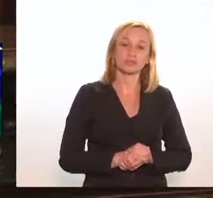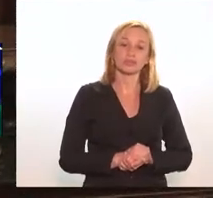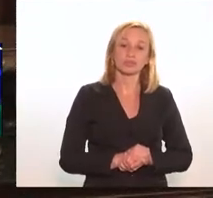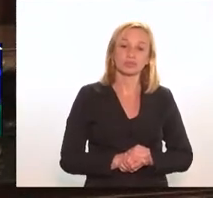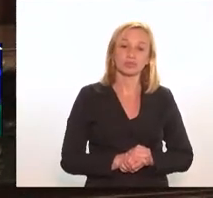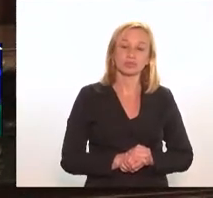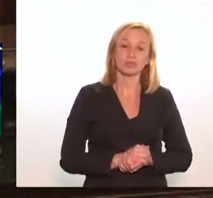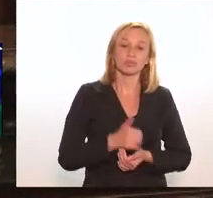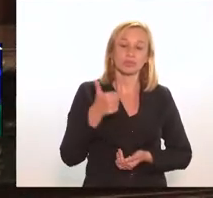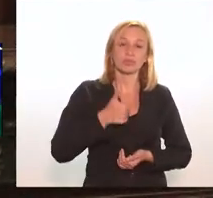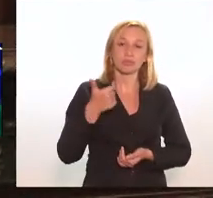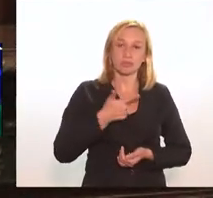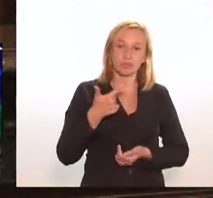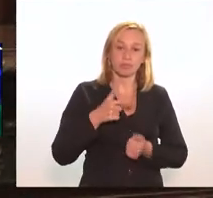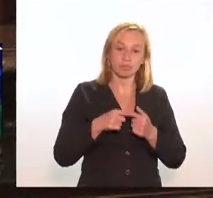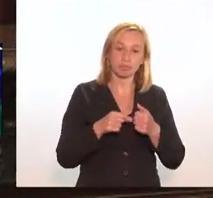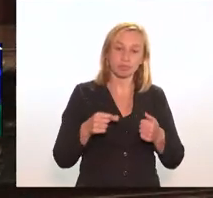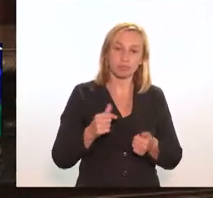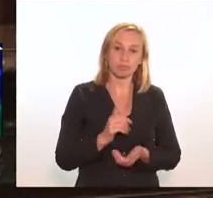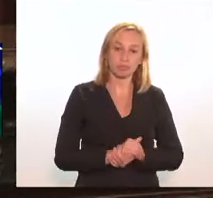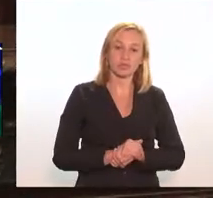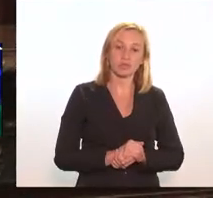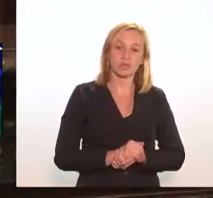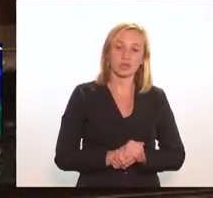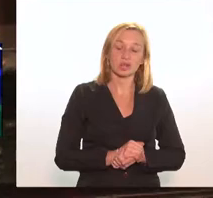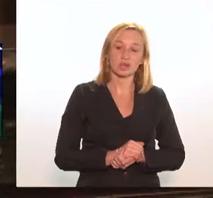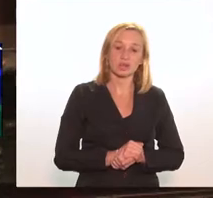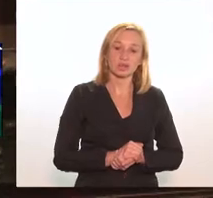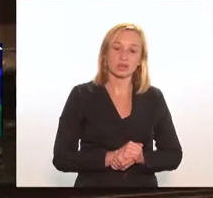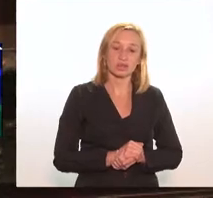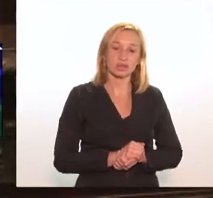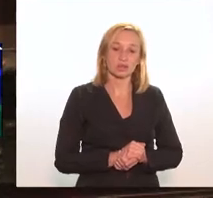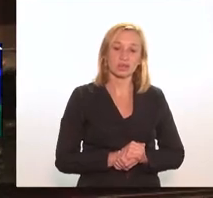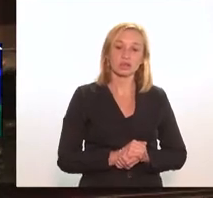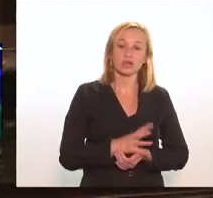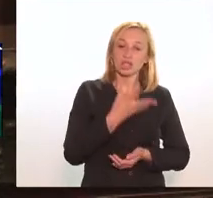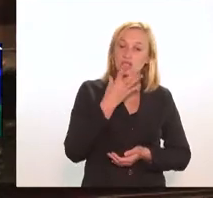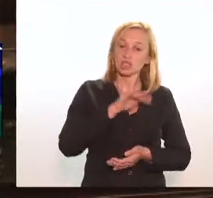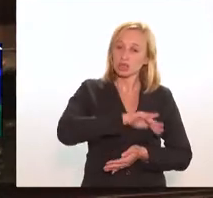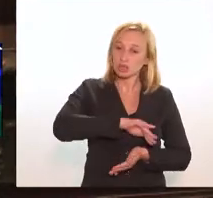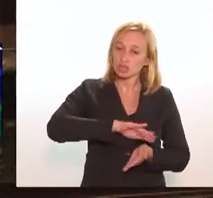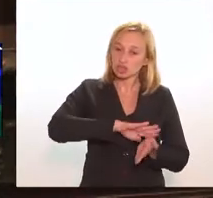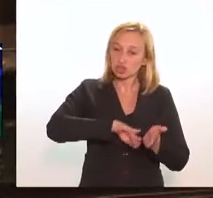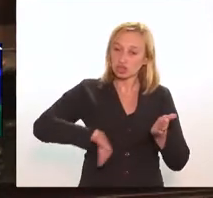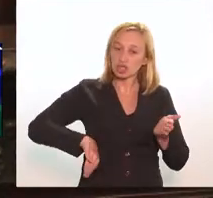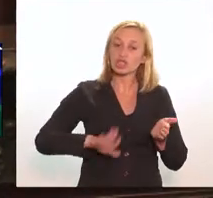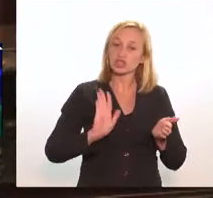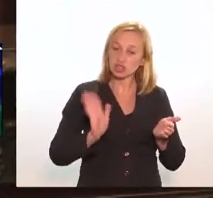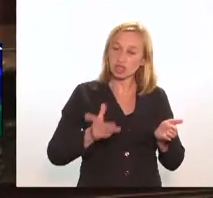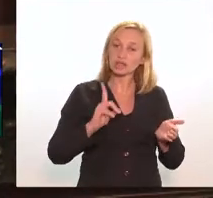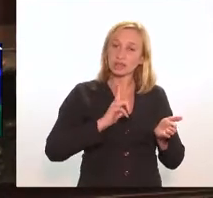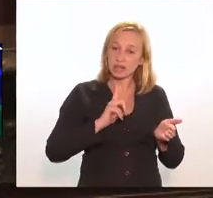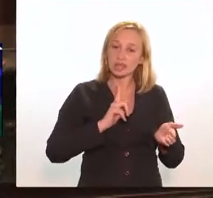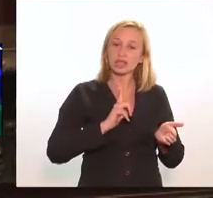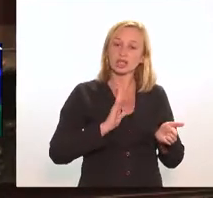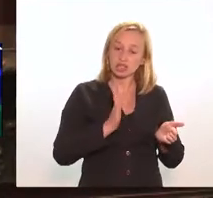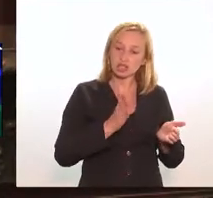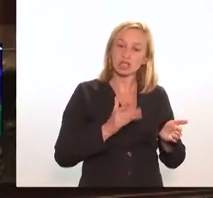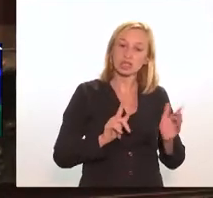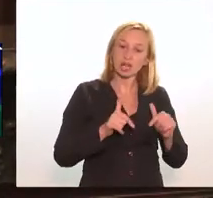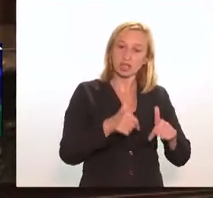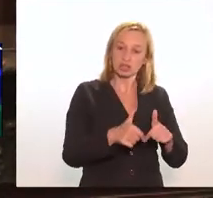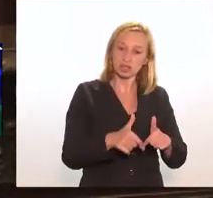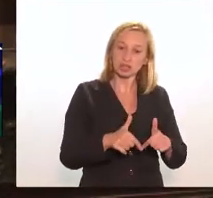artigos 1º e 2º são absolutamente dispensáveis, porque já existe, já está em